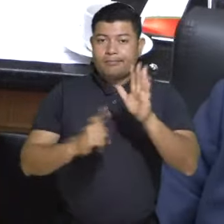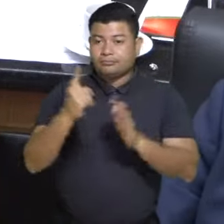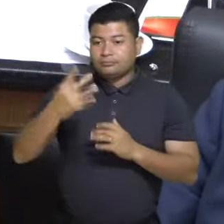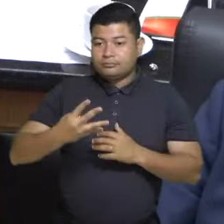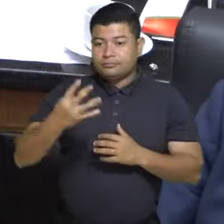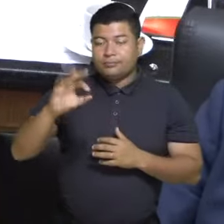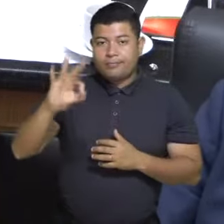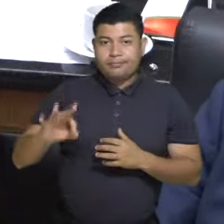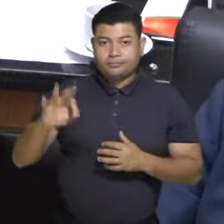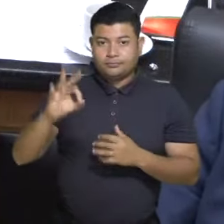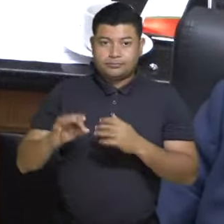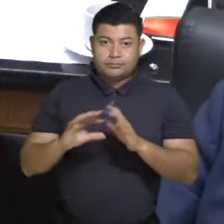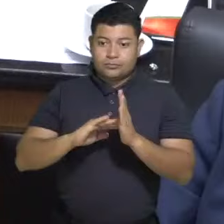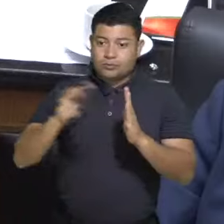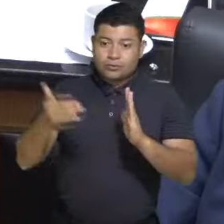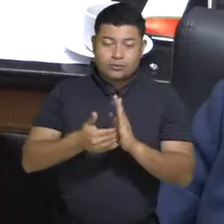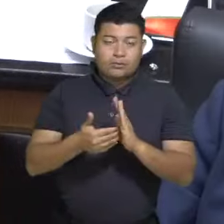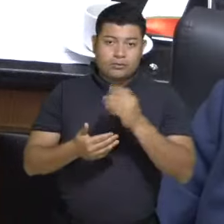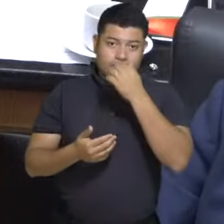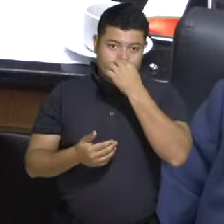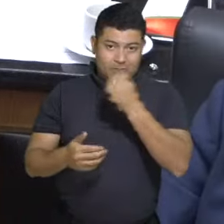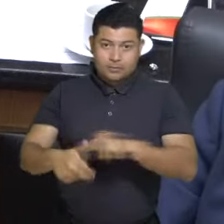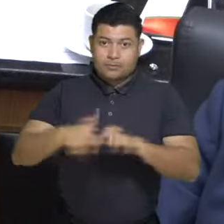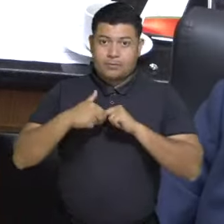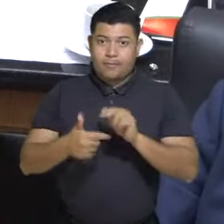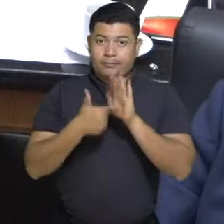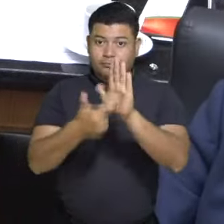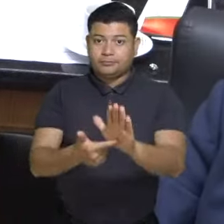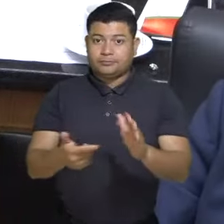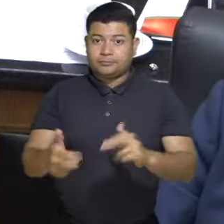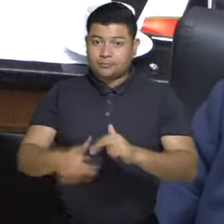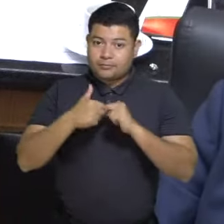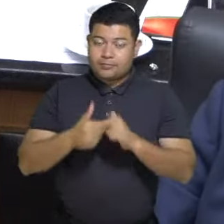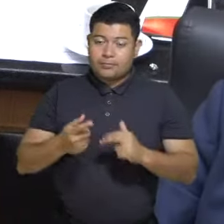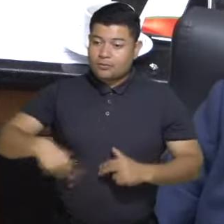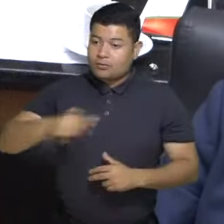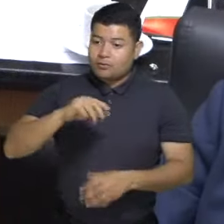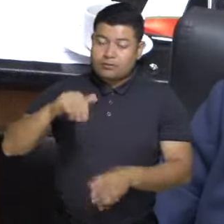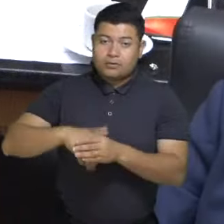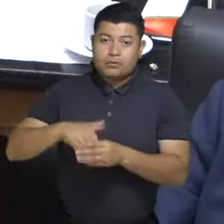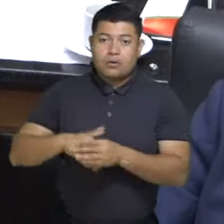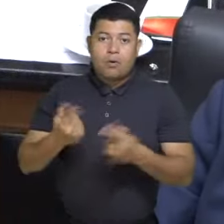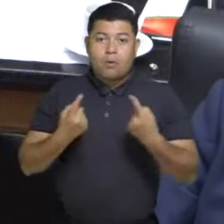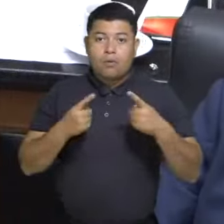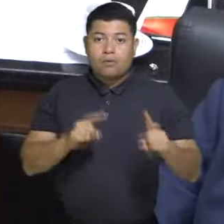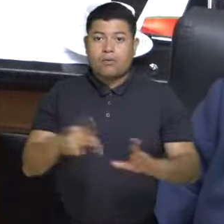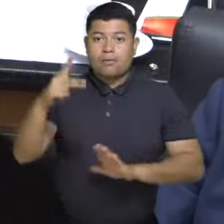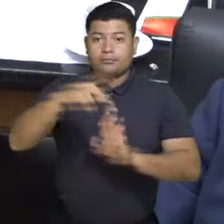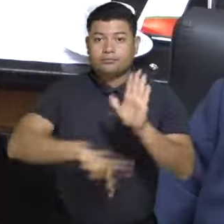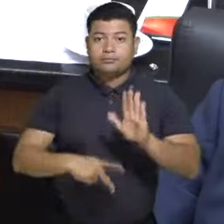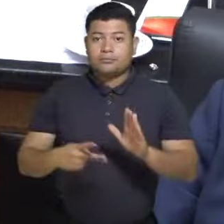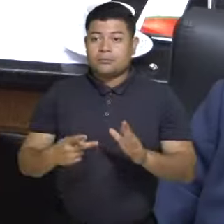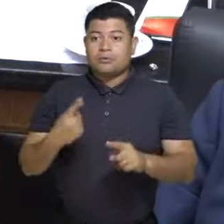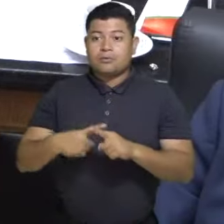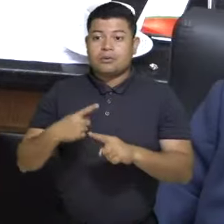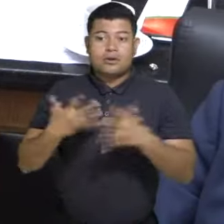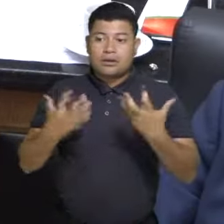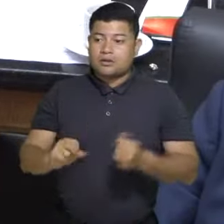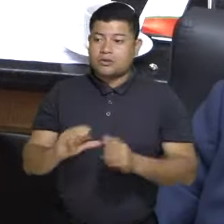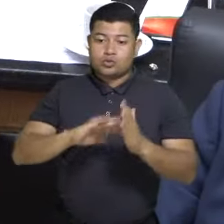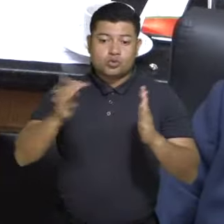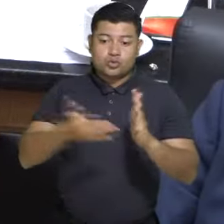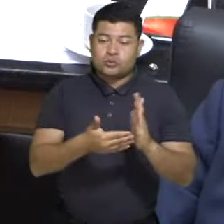para todos. Por isso que nós apresentamos e é por isso que nós vamos, assim como votamos contra o projeto, por não aceitar o pacote, agora